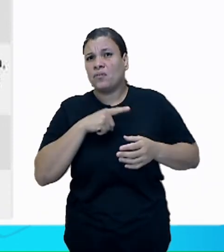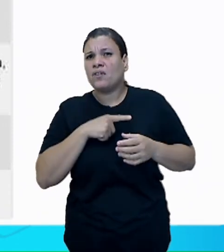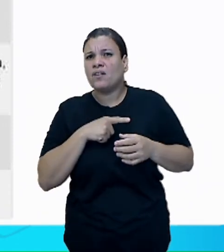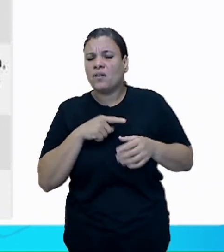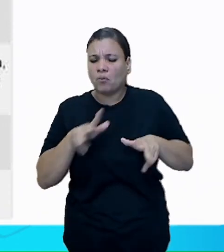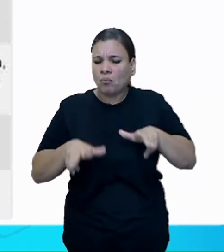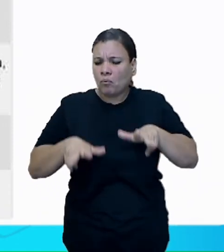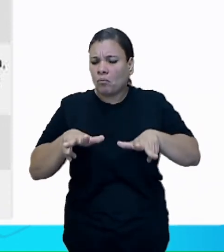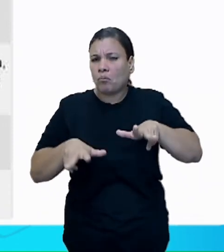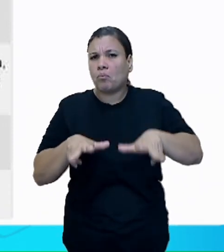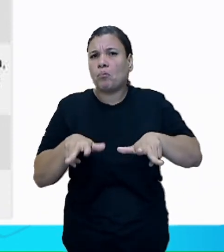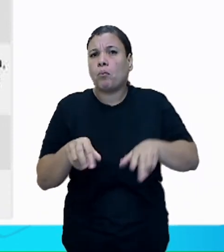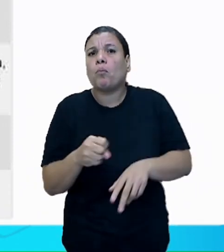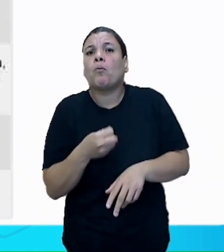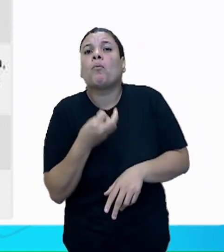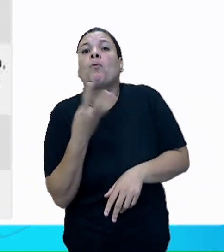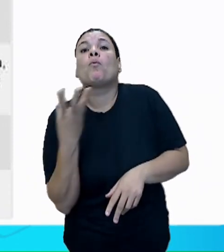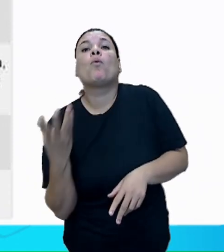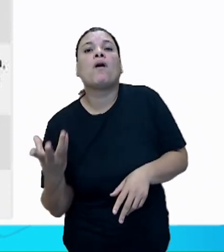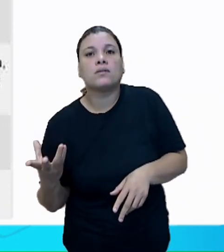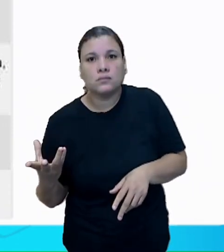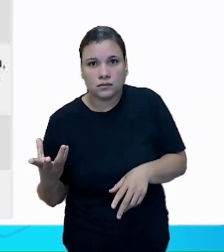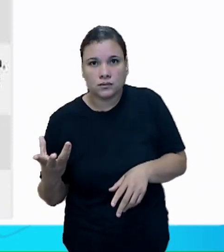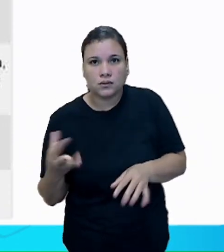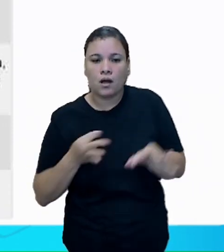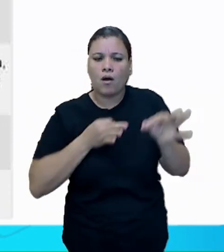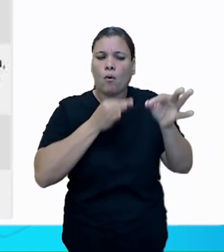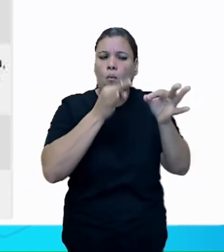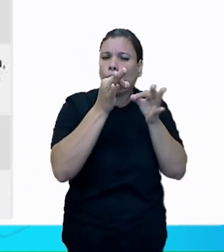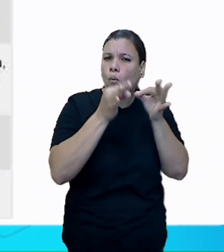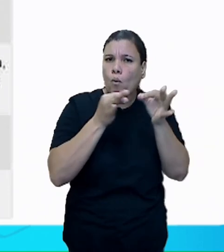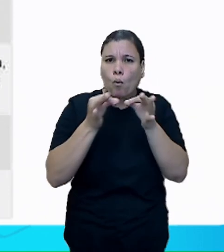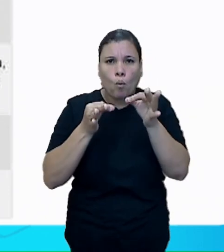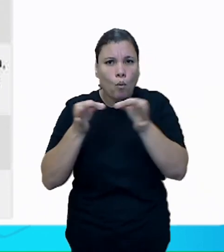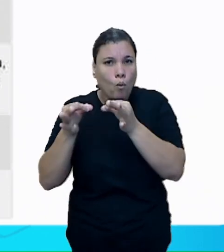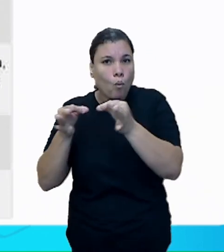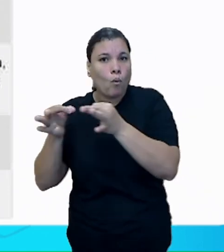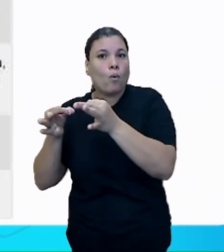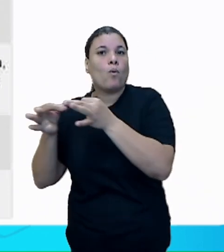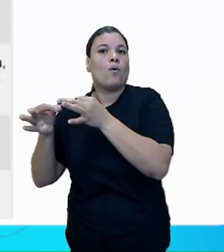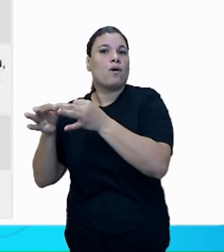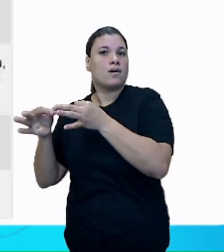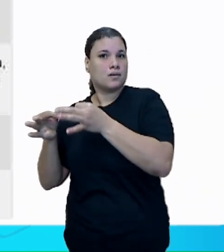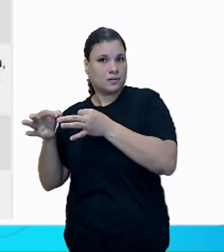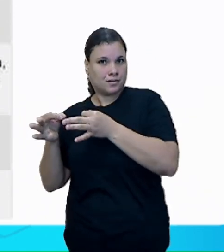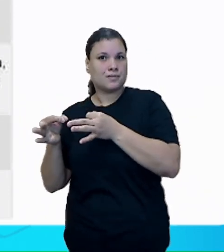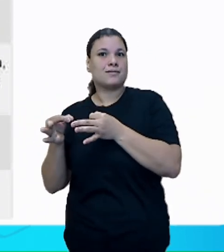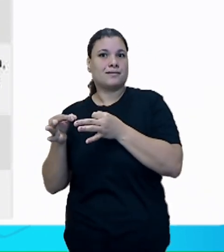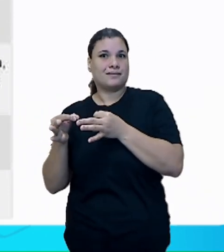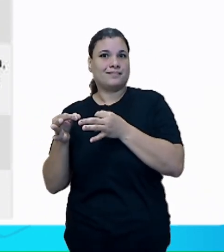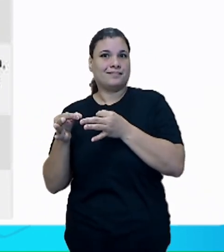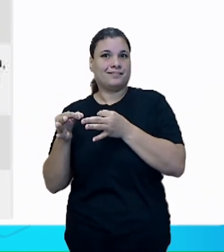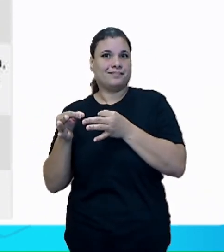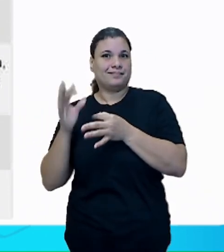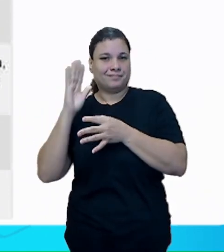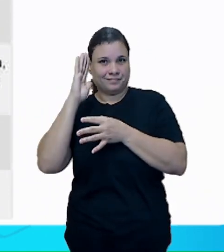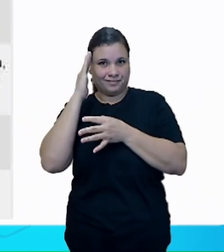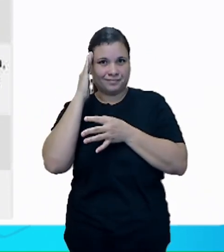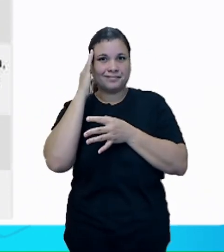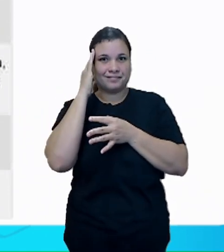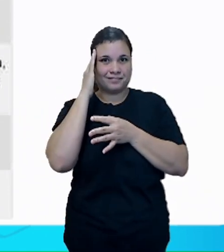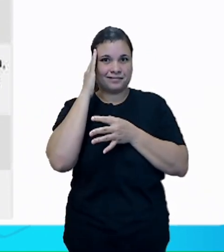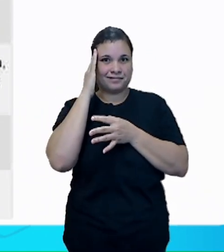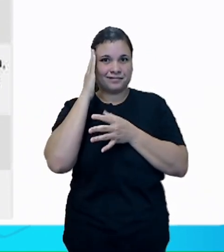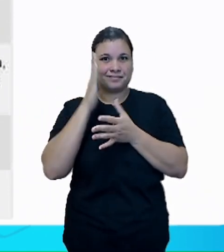só 2, se ele tem 5 pares, como que isso faz-se presente nesse animal? É